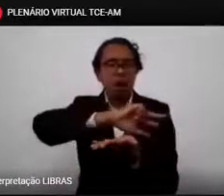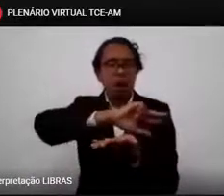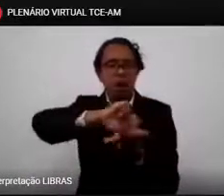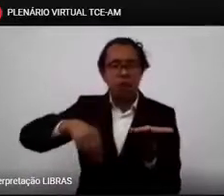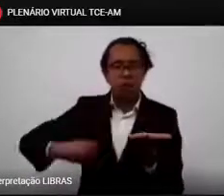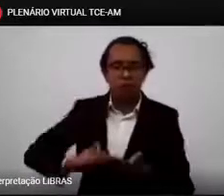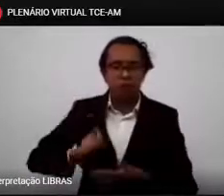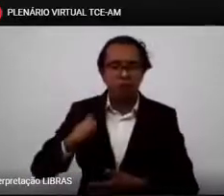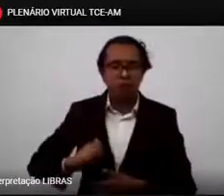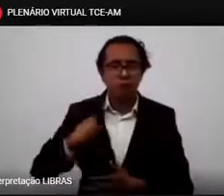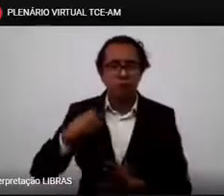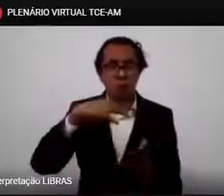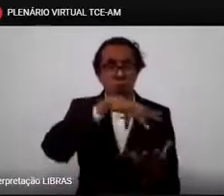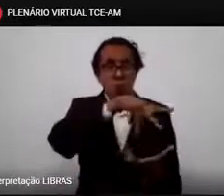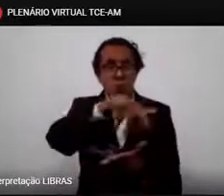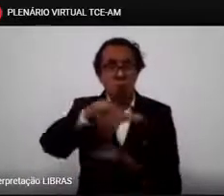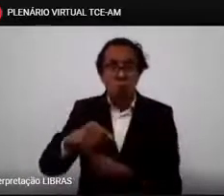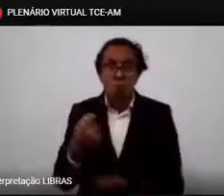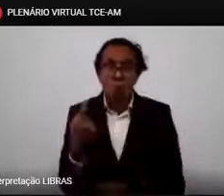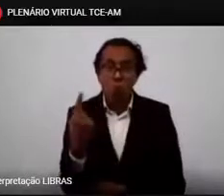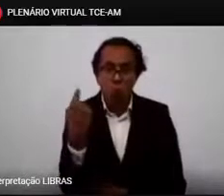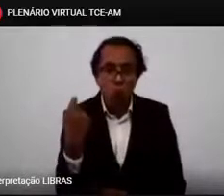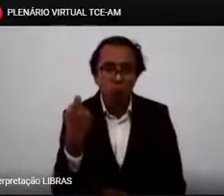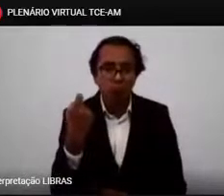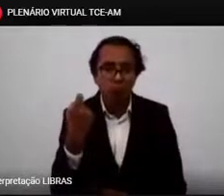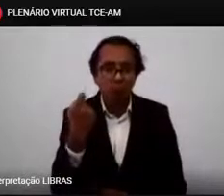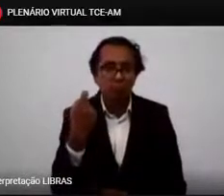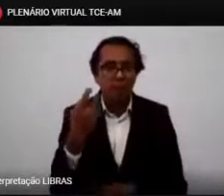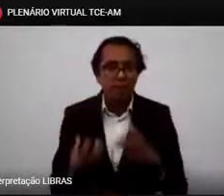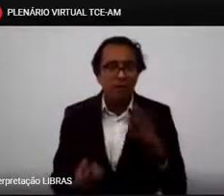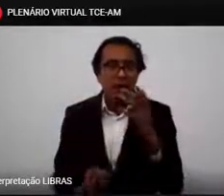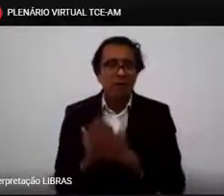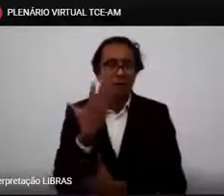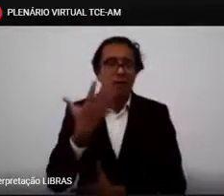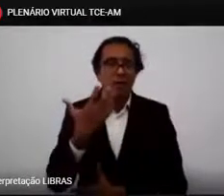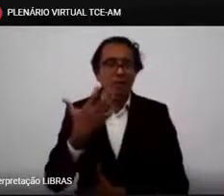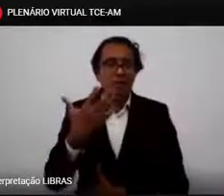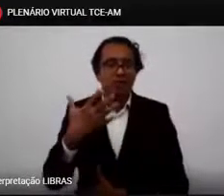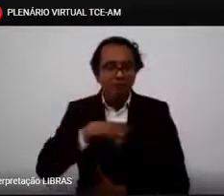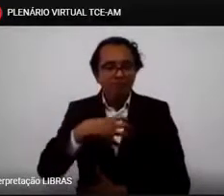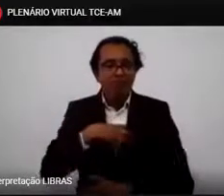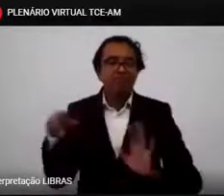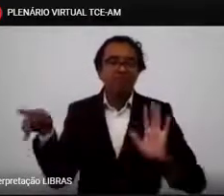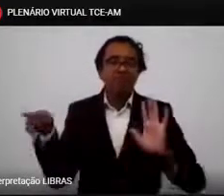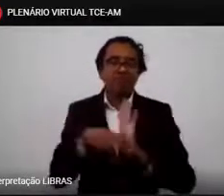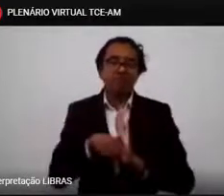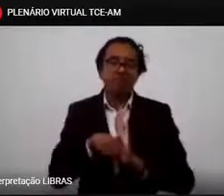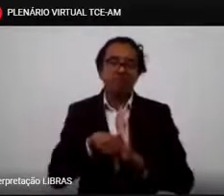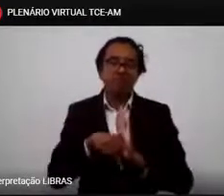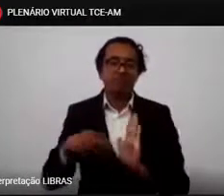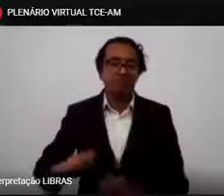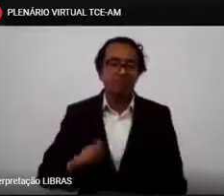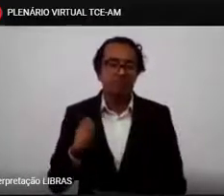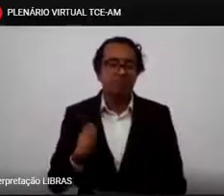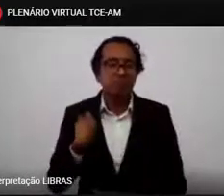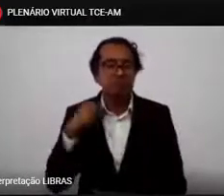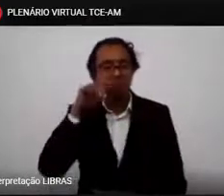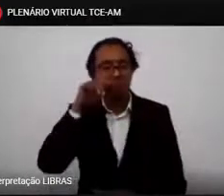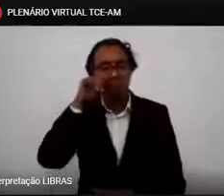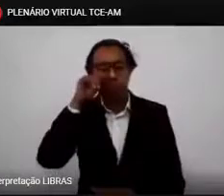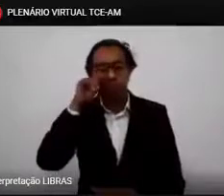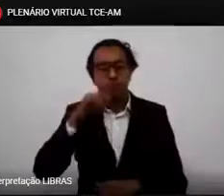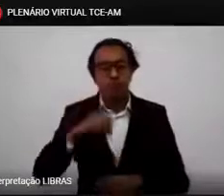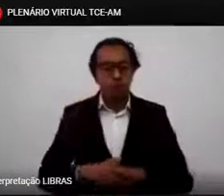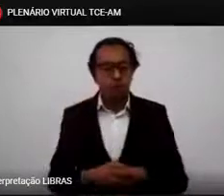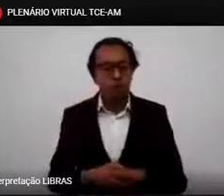planeta, criando as condições para a sua própria existência, tanto no sentido de ser um sistema biológico